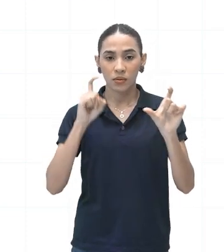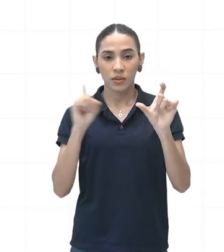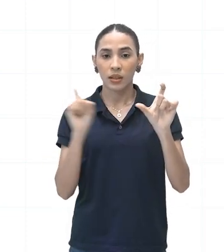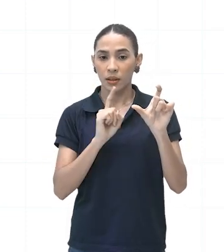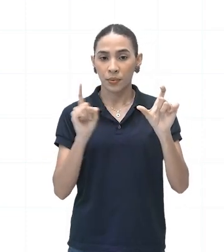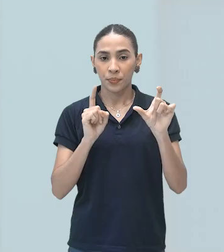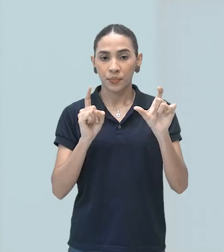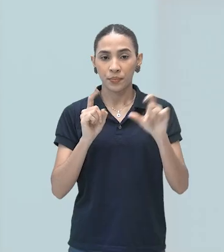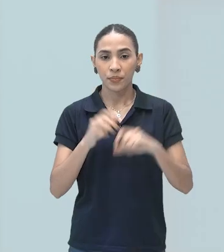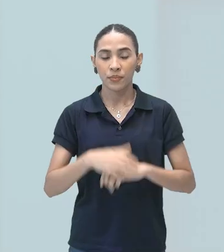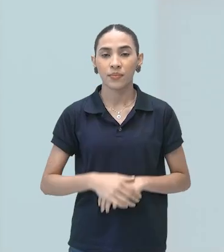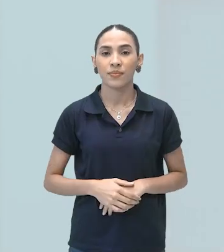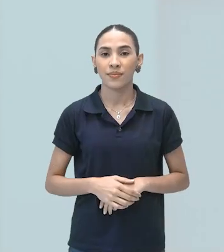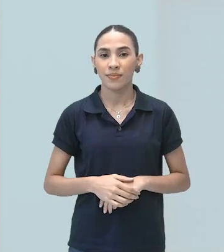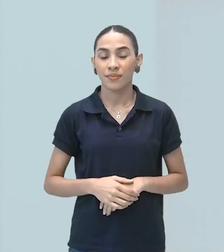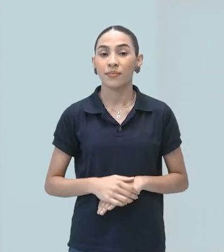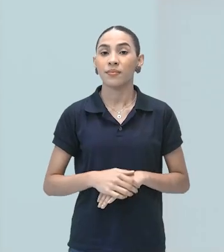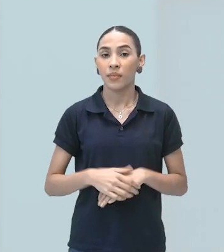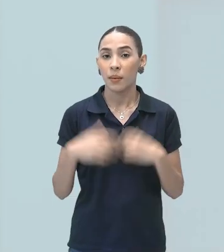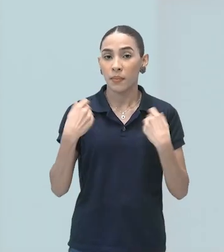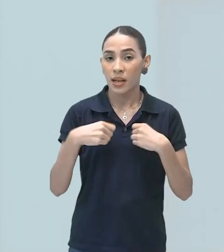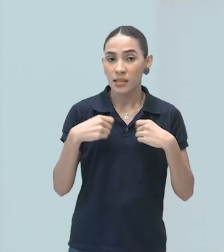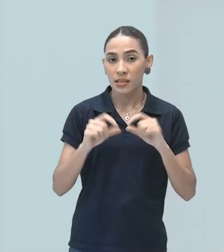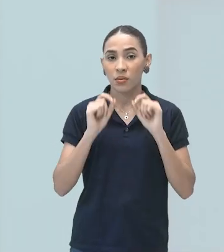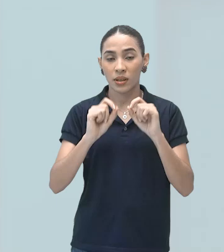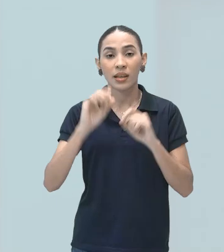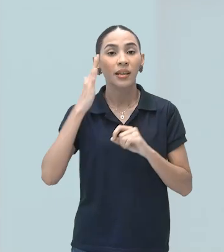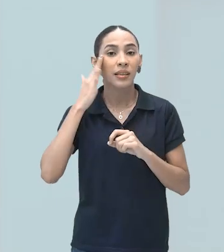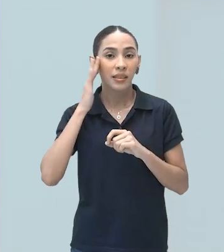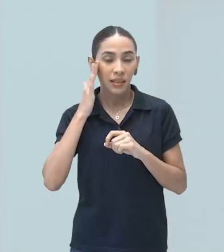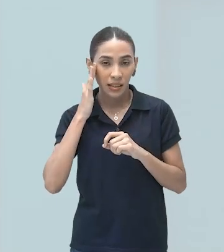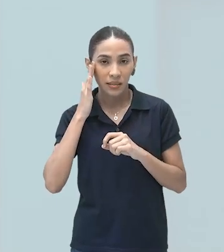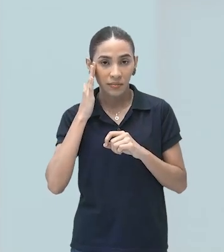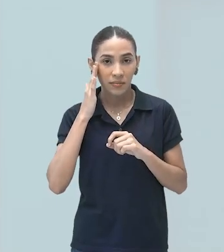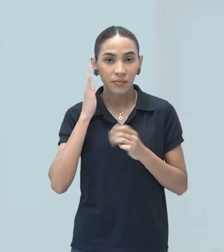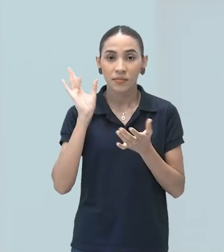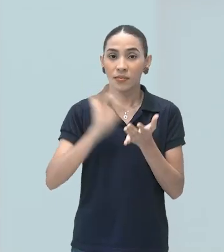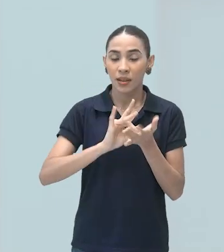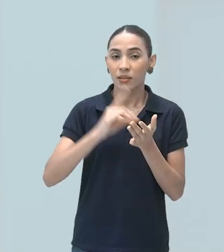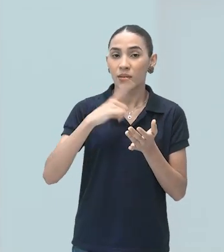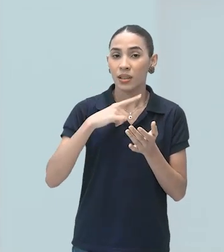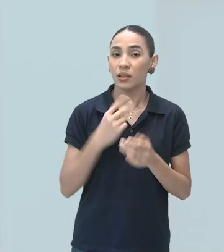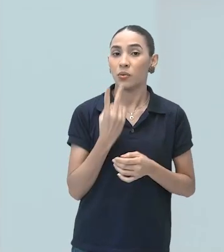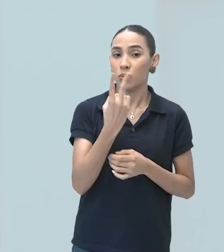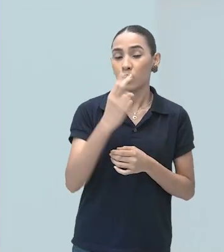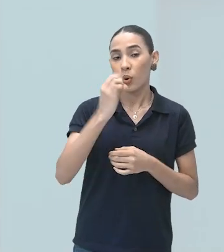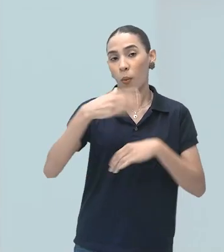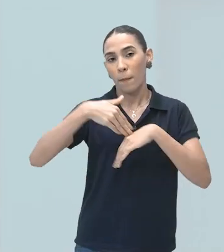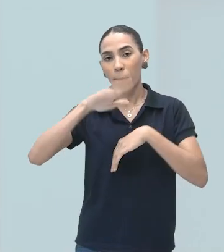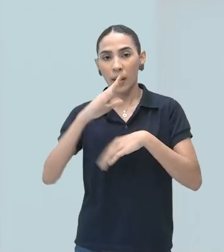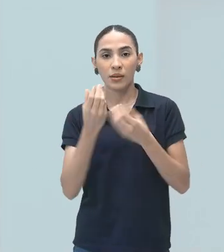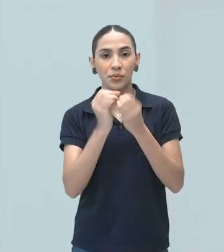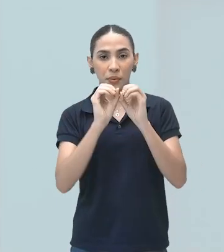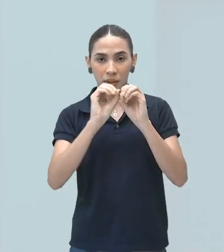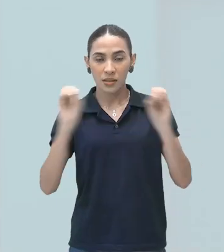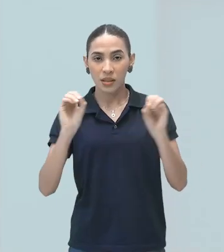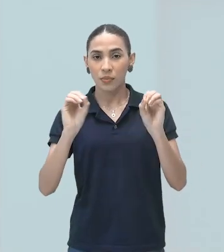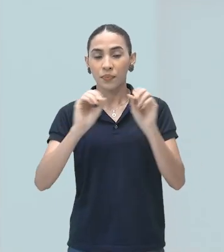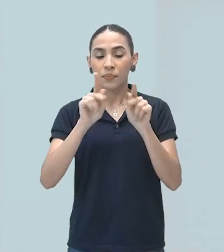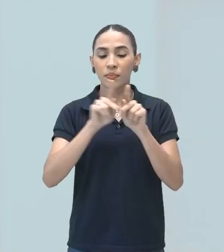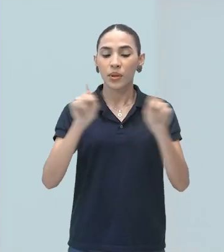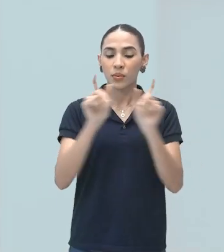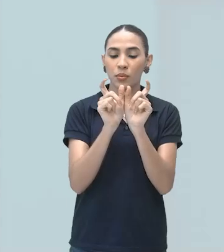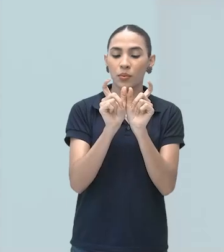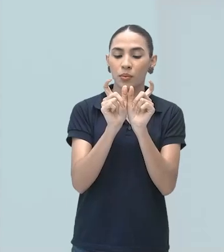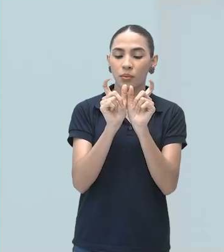não depender. E é isso que a gente tem que compreender, que nós temos duas ou mais orações no período composto, e